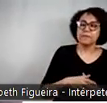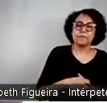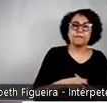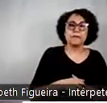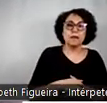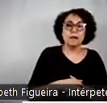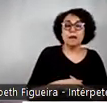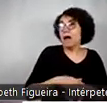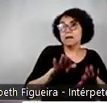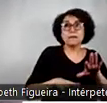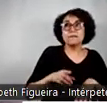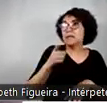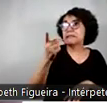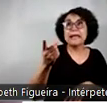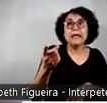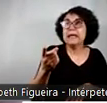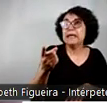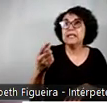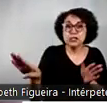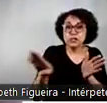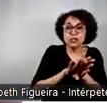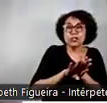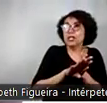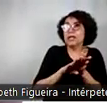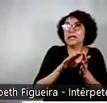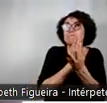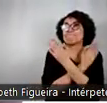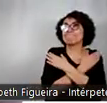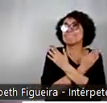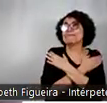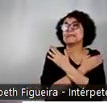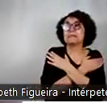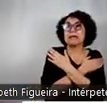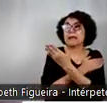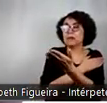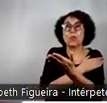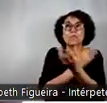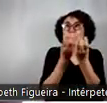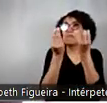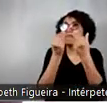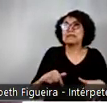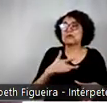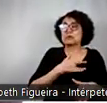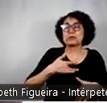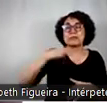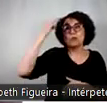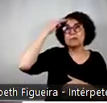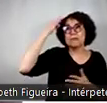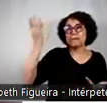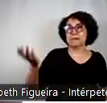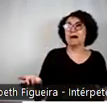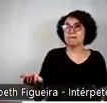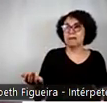emprego é um impacto na saúde mental dessa pessoa, às vezes o fato de não ter documento causa impacto na saúde mental dessa